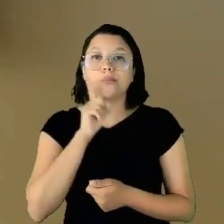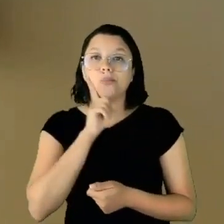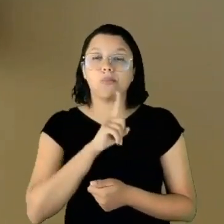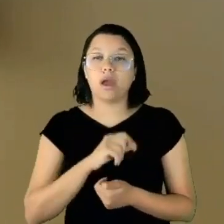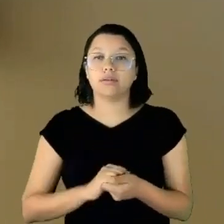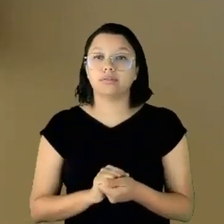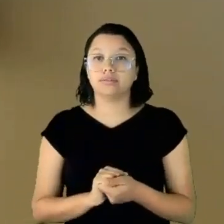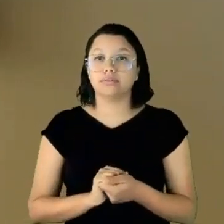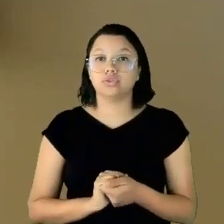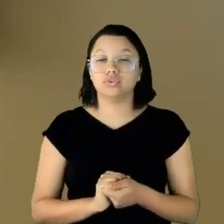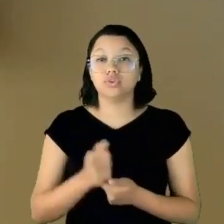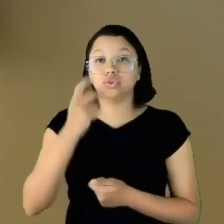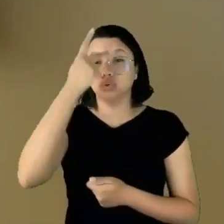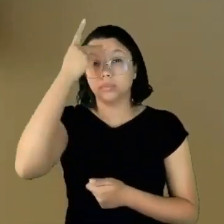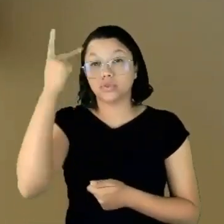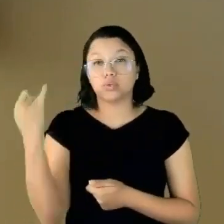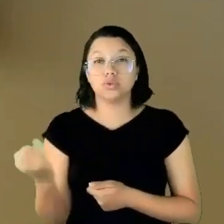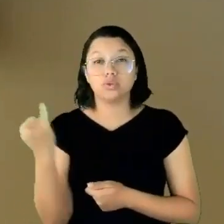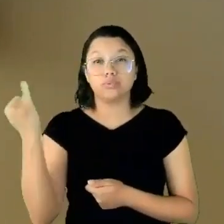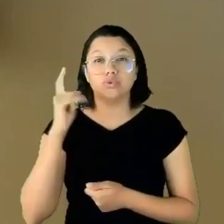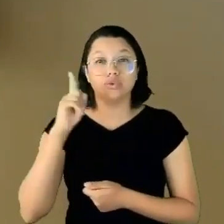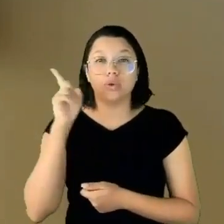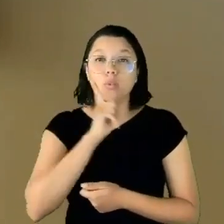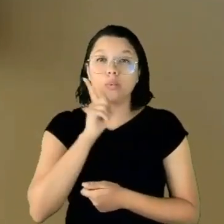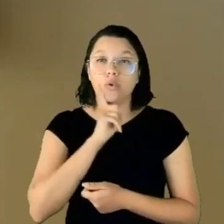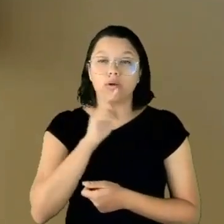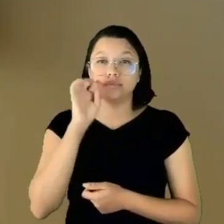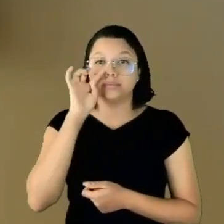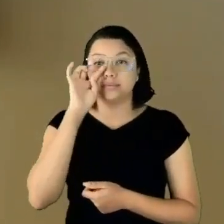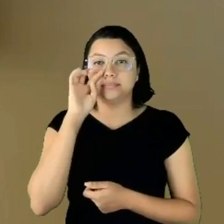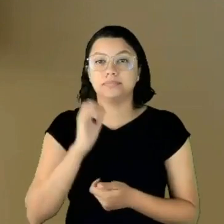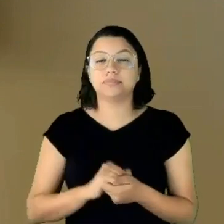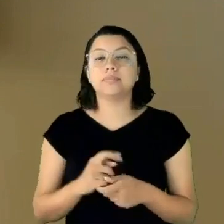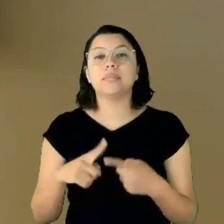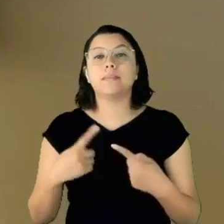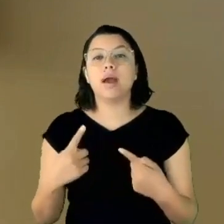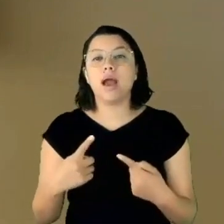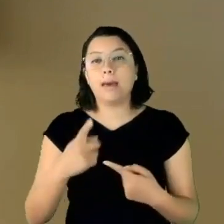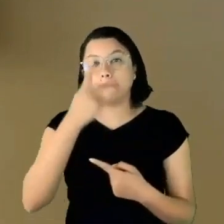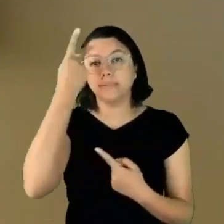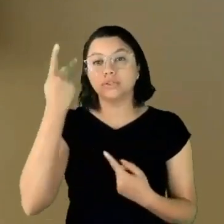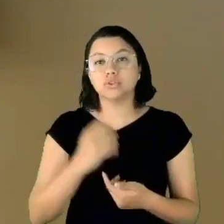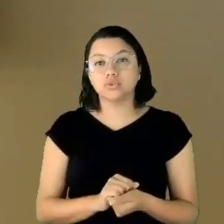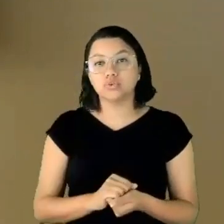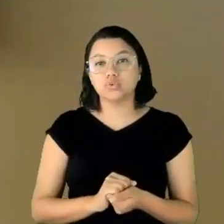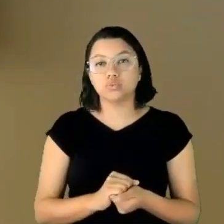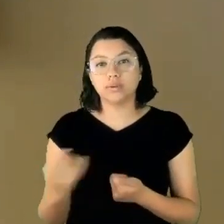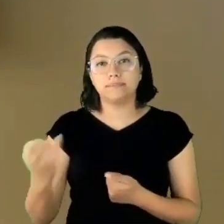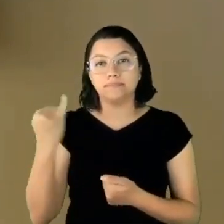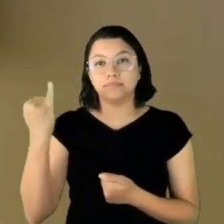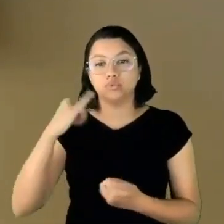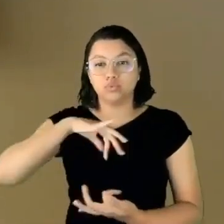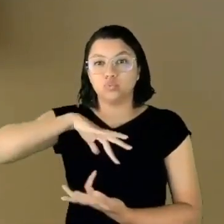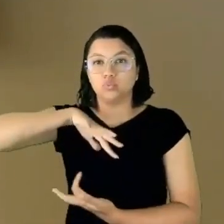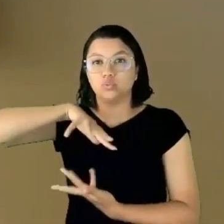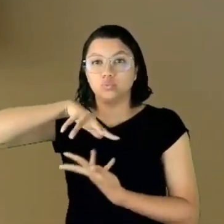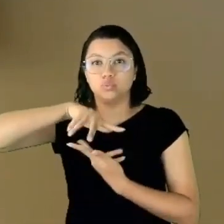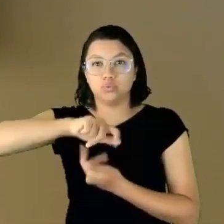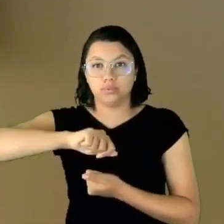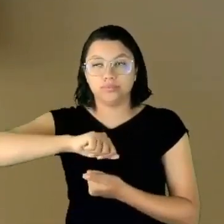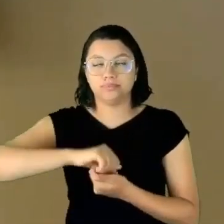vamos dizer principalmente dos Estados Unidos mas figuras importantes também